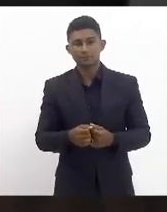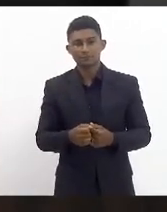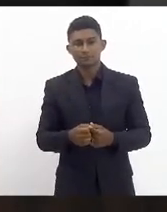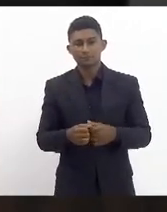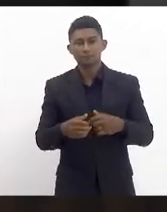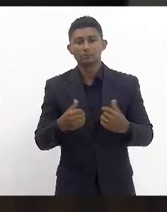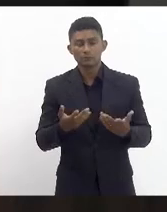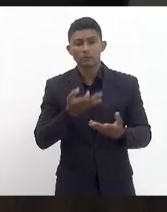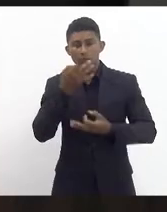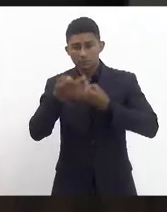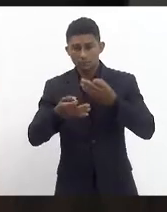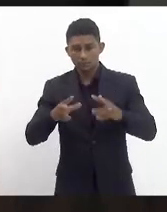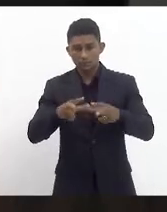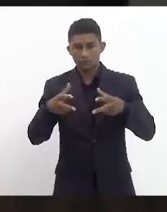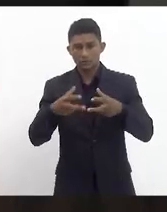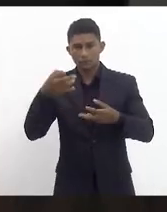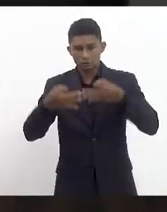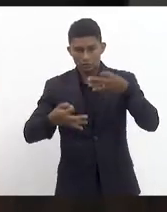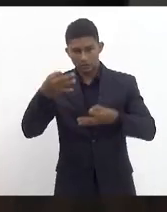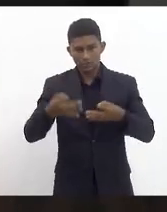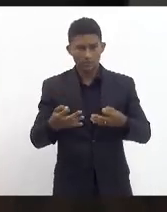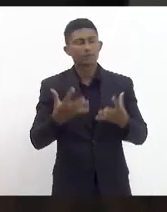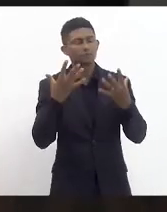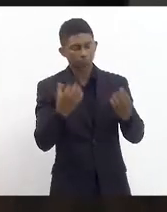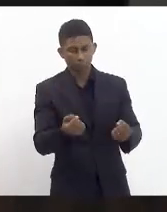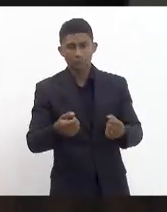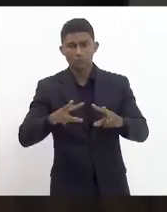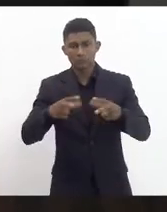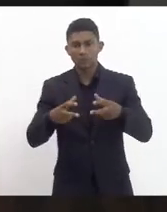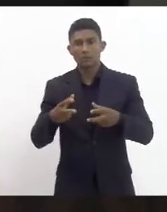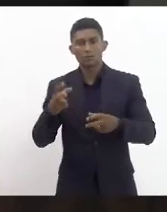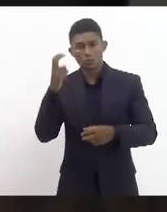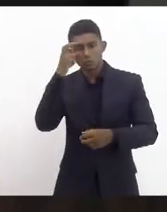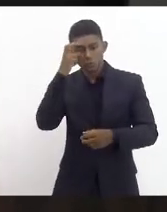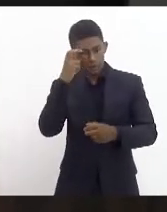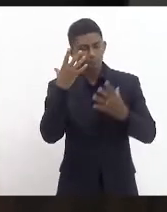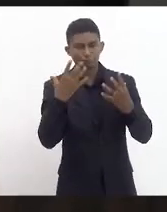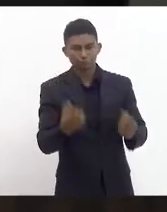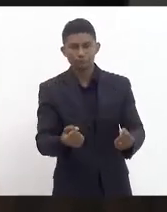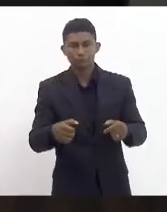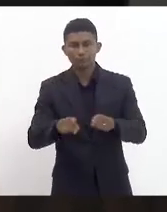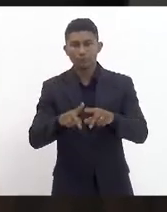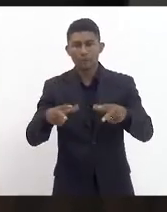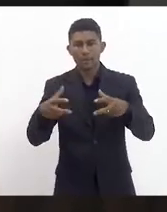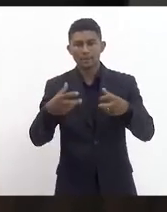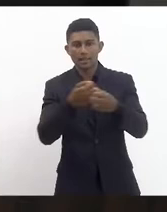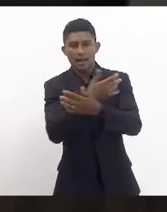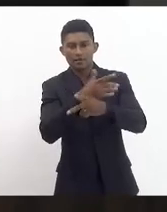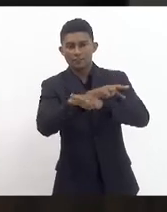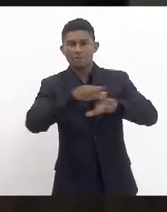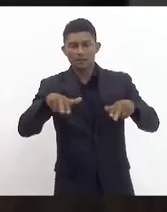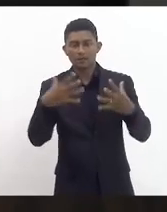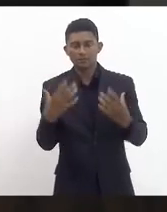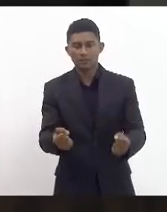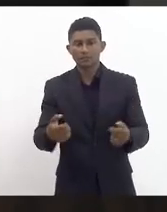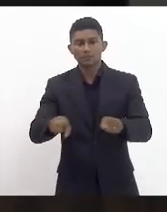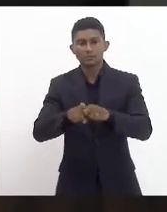Pareceres da Comissão de Constituição e Justiça pela condicionalidade. Cultura, favorável. De assuntos municipais, desenvolvimento regional, favorável. De assuntos